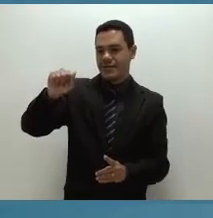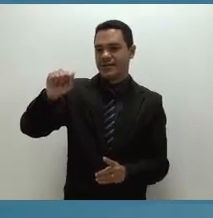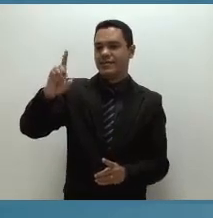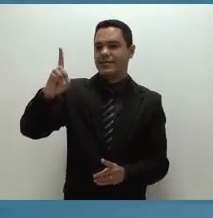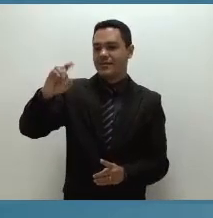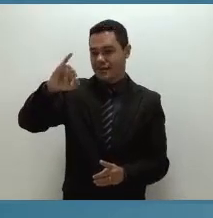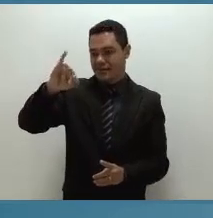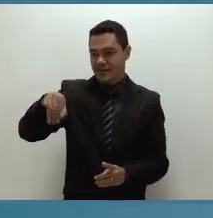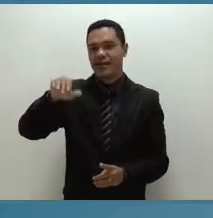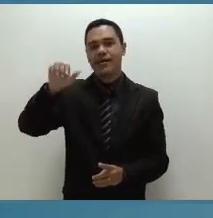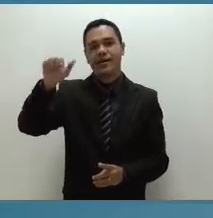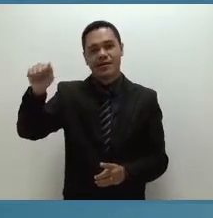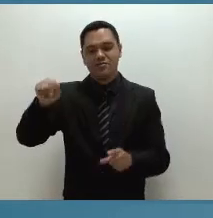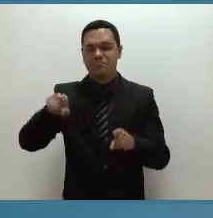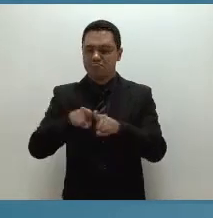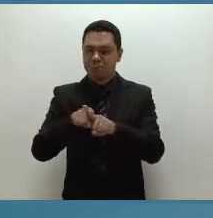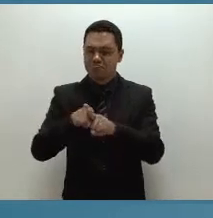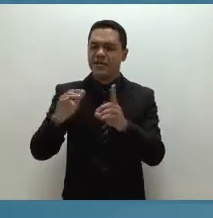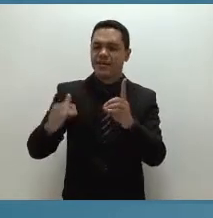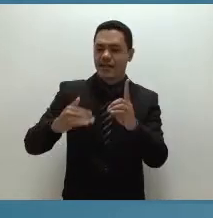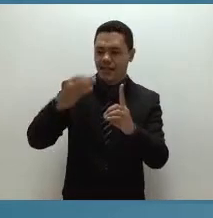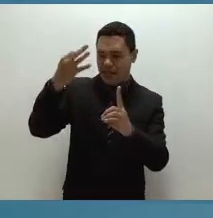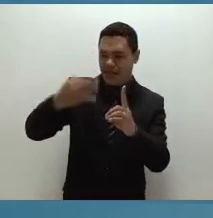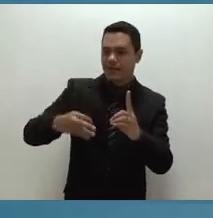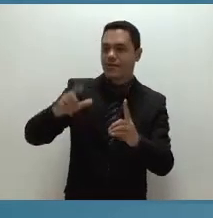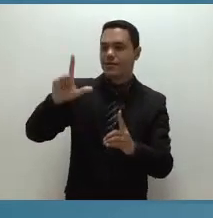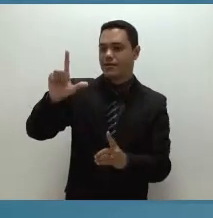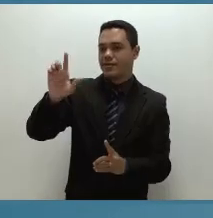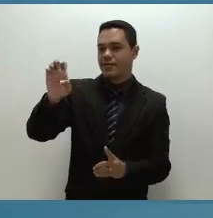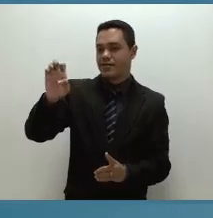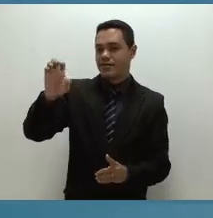parabéns, Tribunal Regional Eleitoral do Pará.